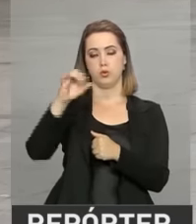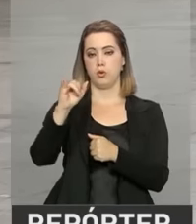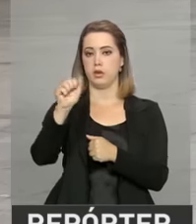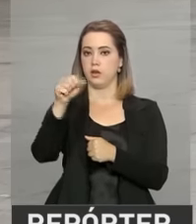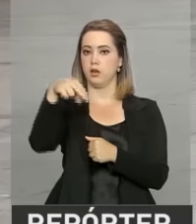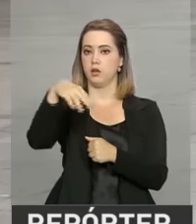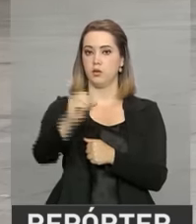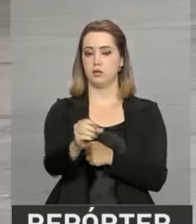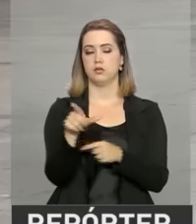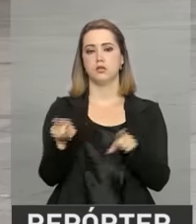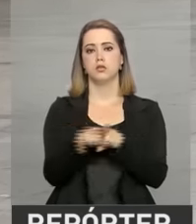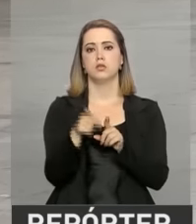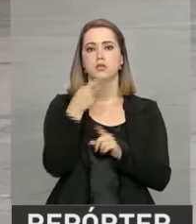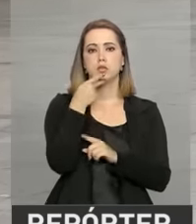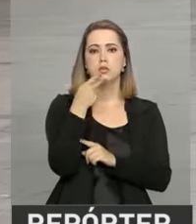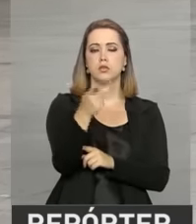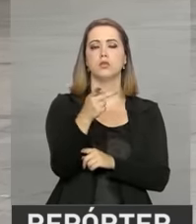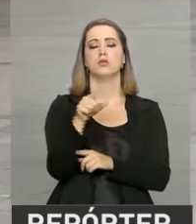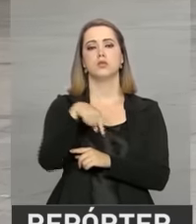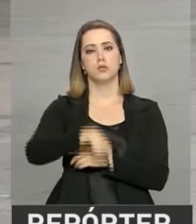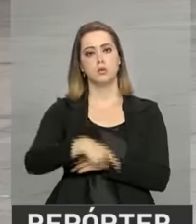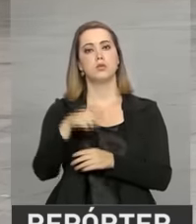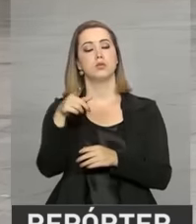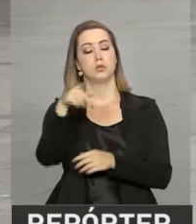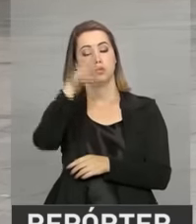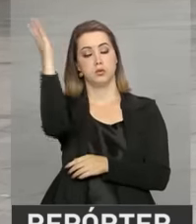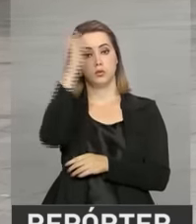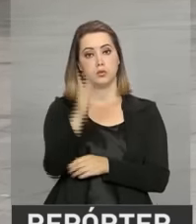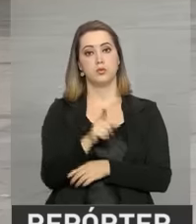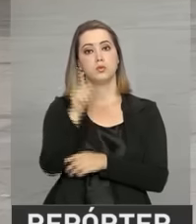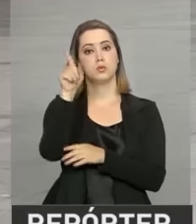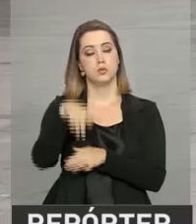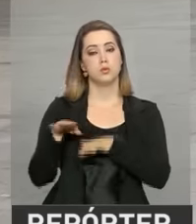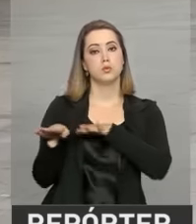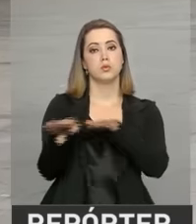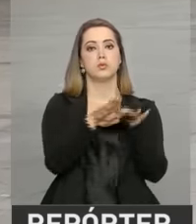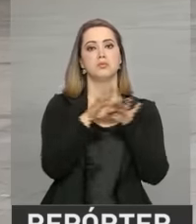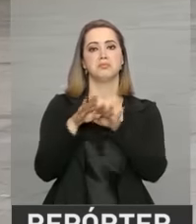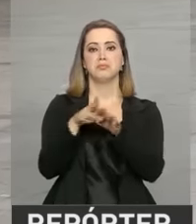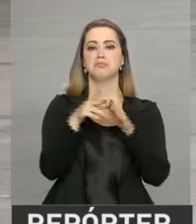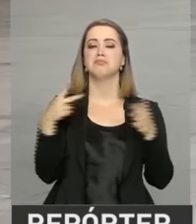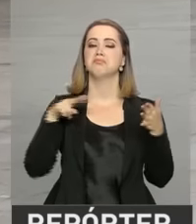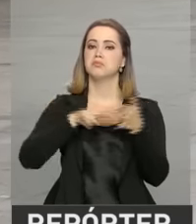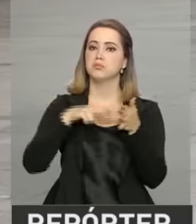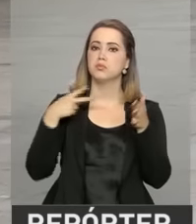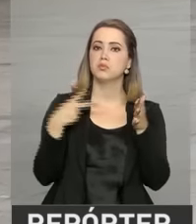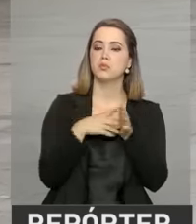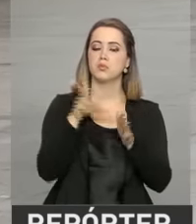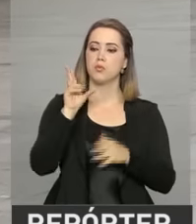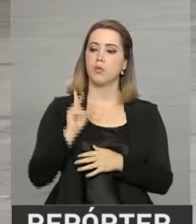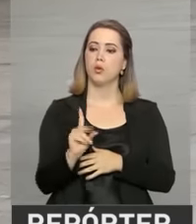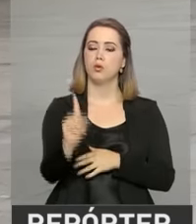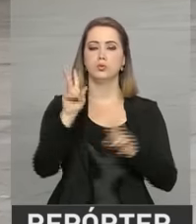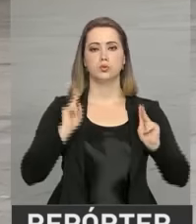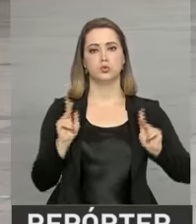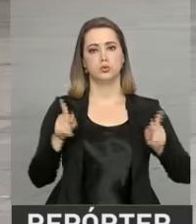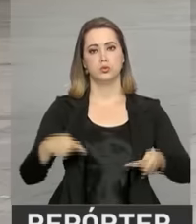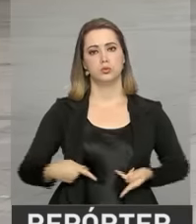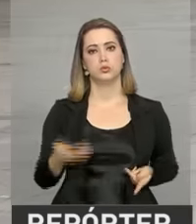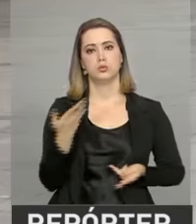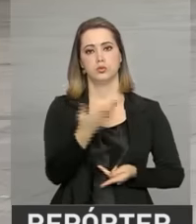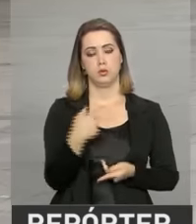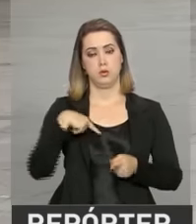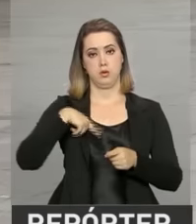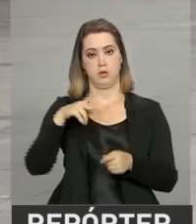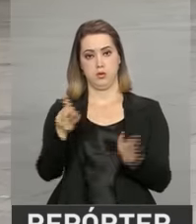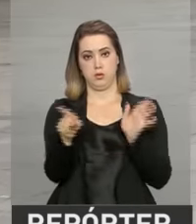que o Brasil é um país democrático e uma referência, um exemplo para o mundo na defesa dos direitos humanos. Segundo ele, esse é um